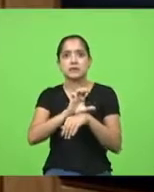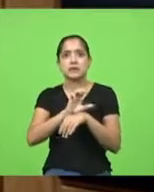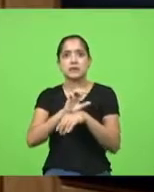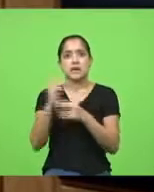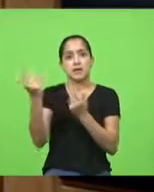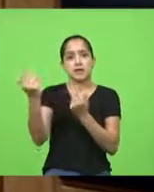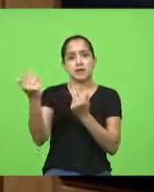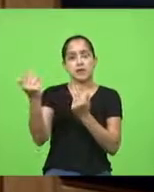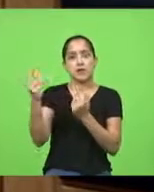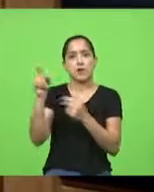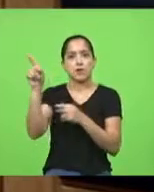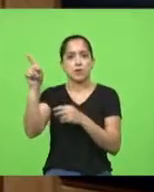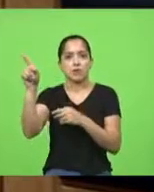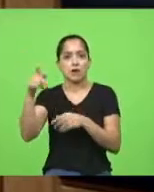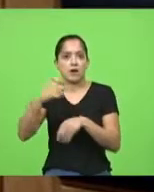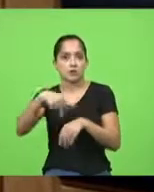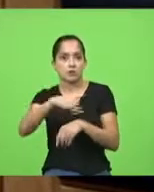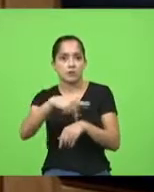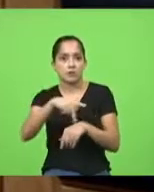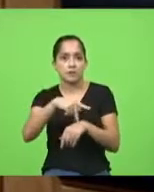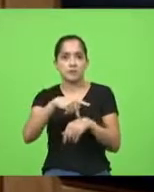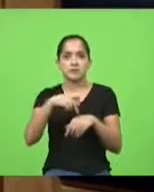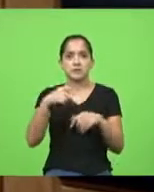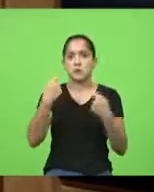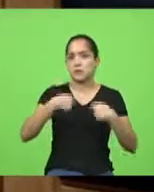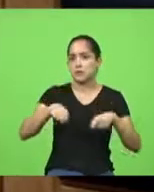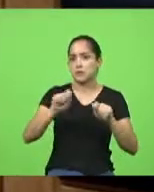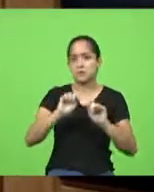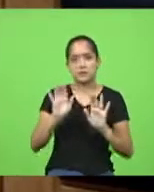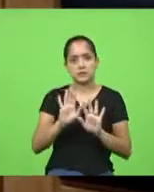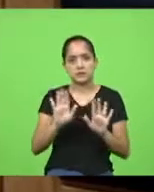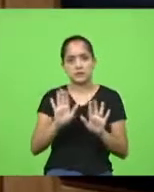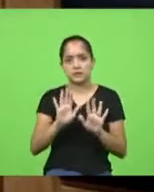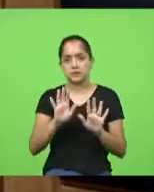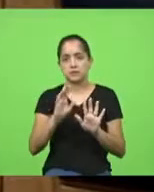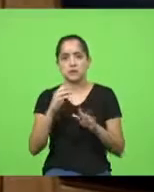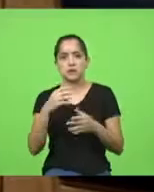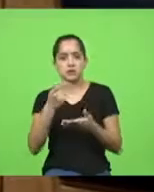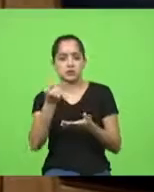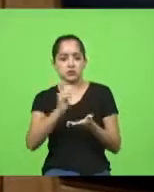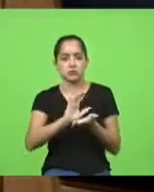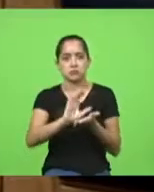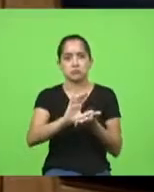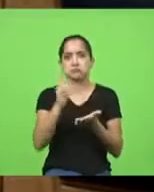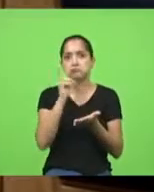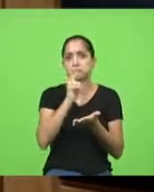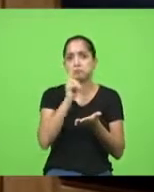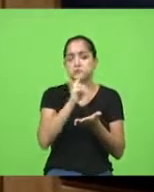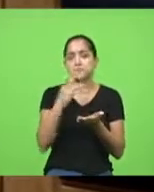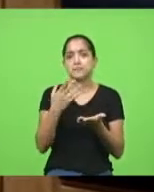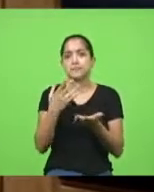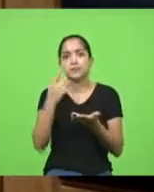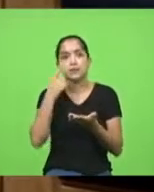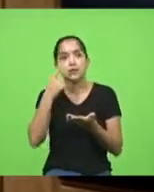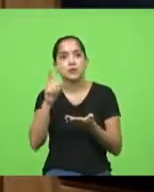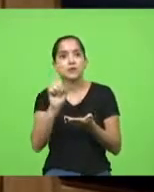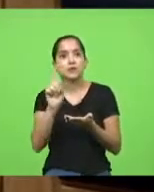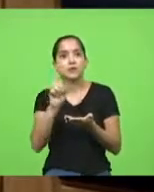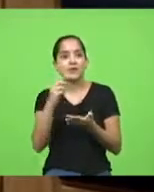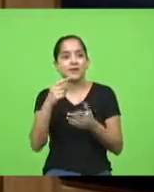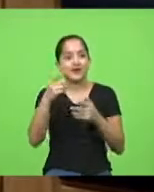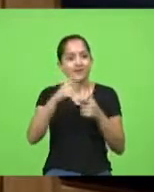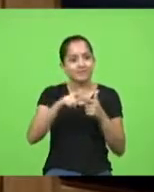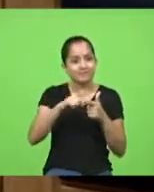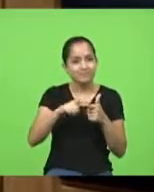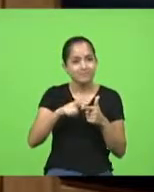auxílio emergencial, que está em pleno emprego, mas não vê a dificuldade dos empreendedores de manter